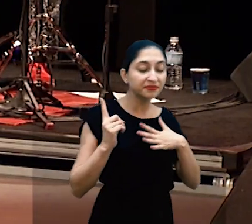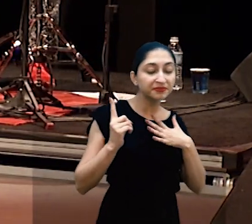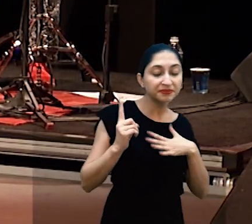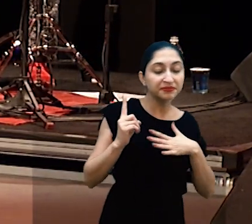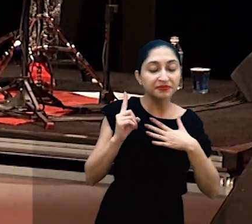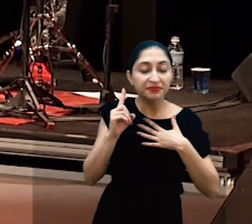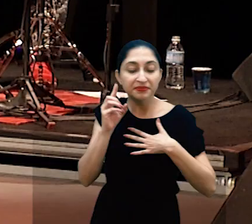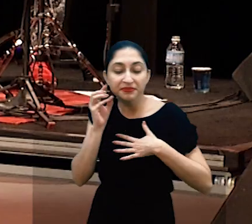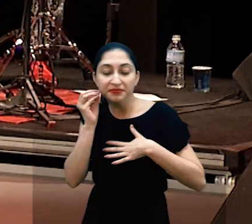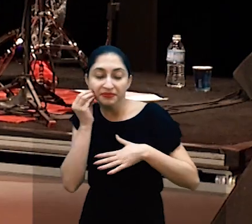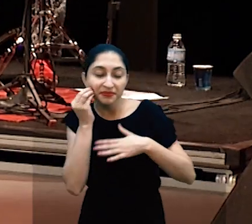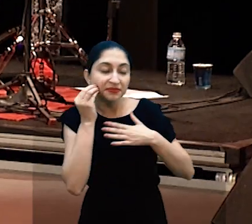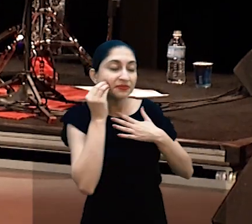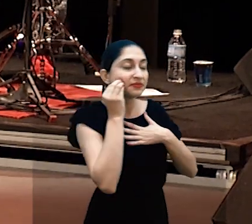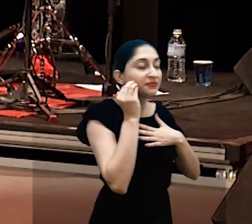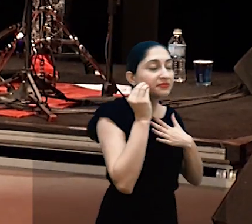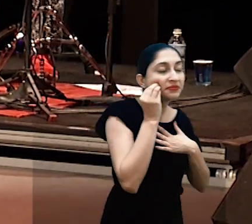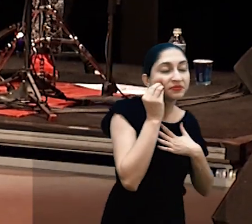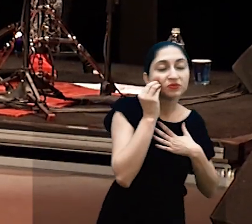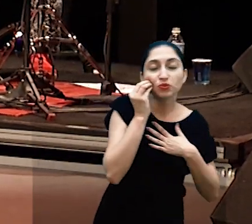esse beijo macio,